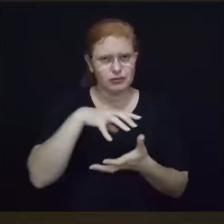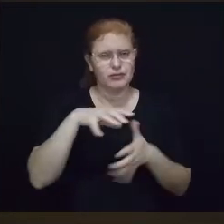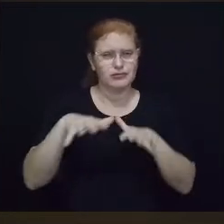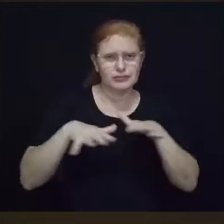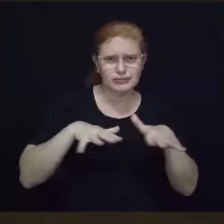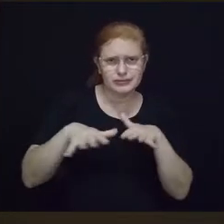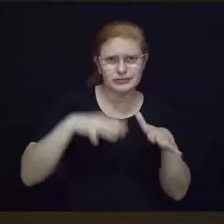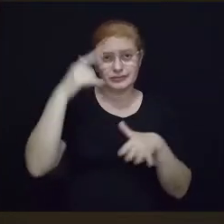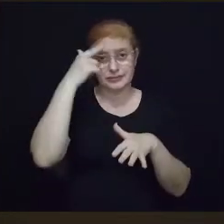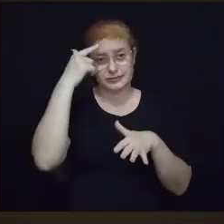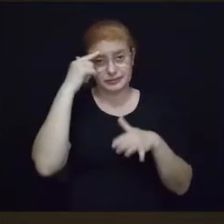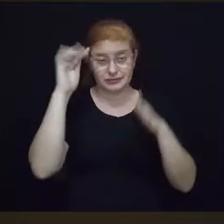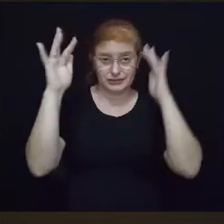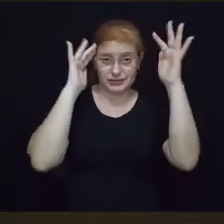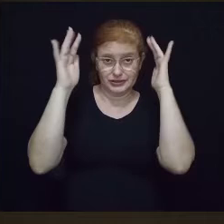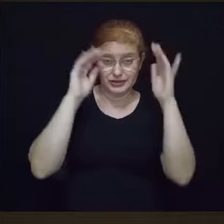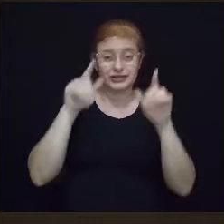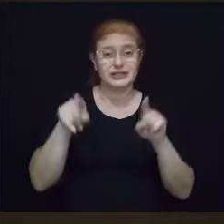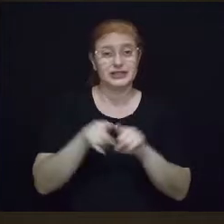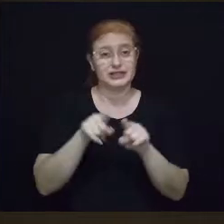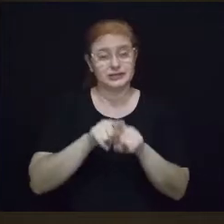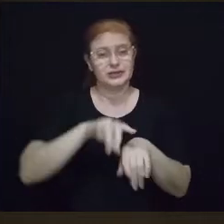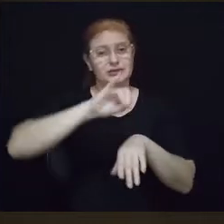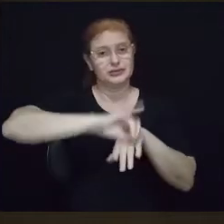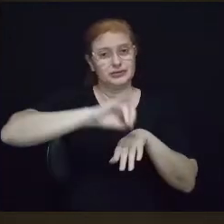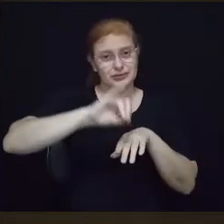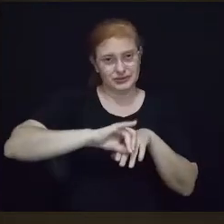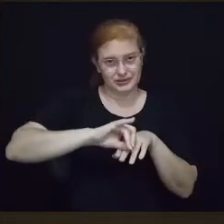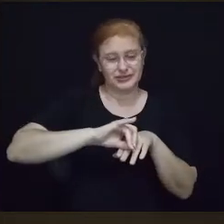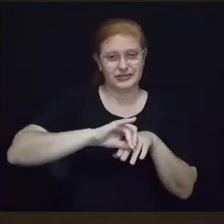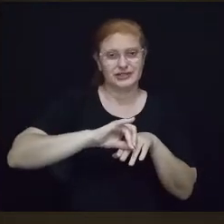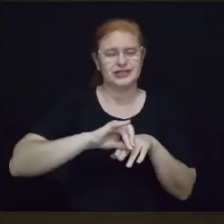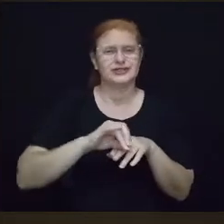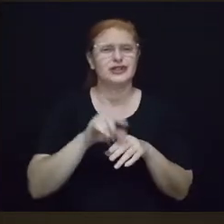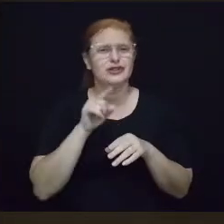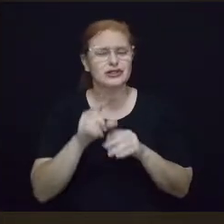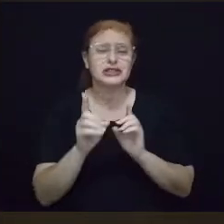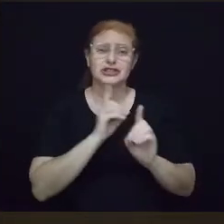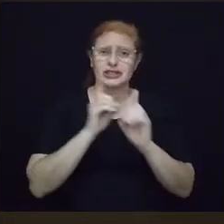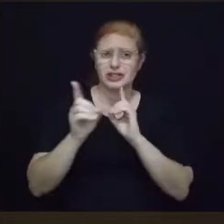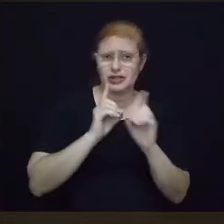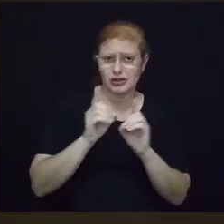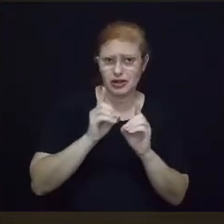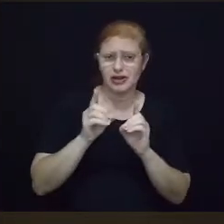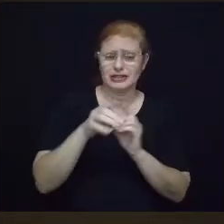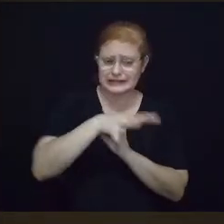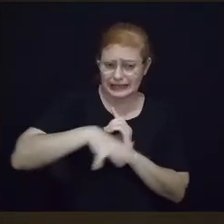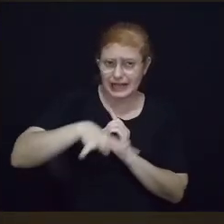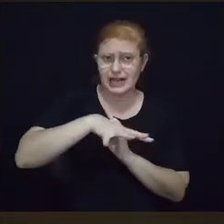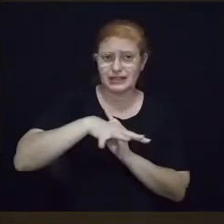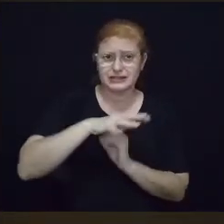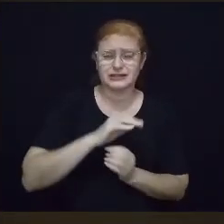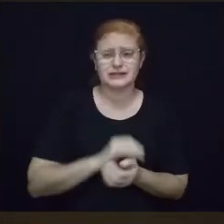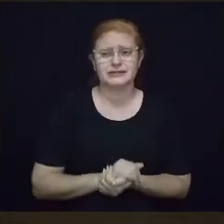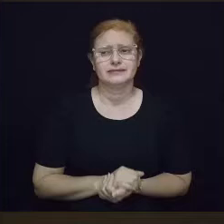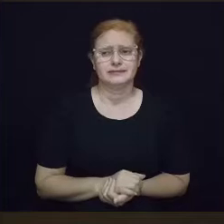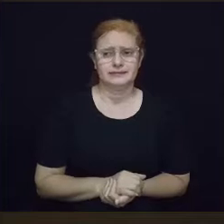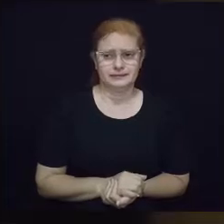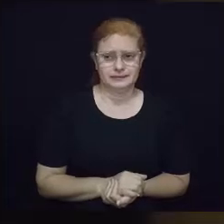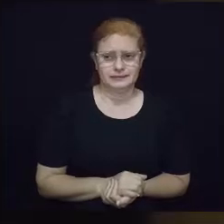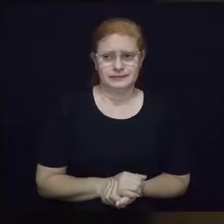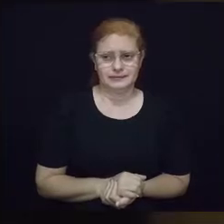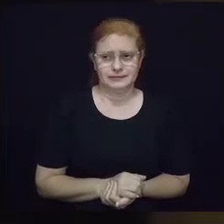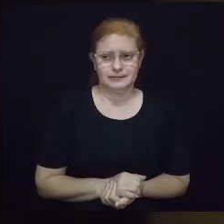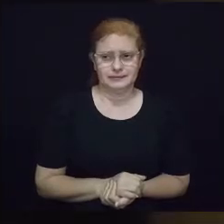do imaginário, e as esculturas que somam-se a nós. Você dialoga com esses campos?